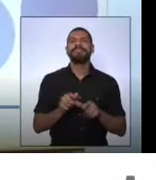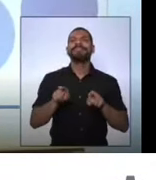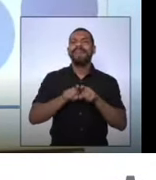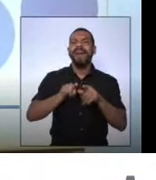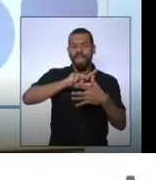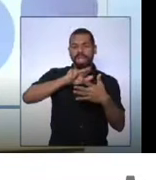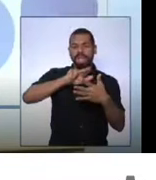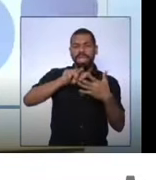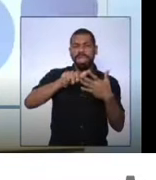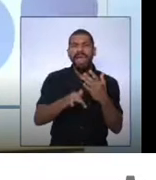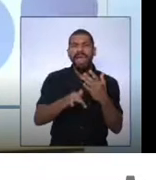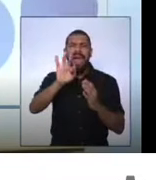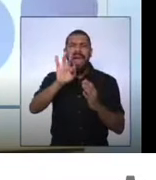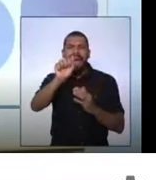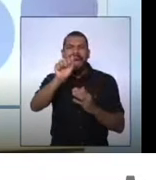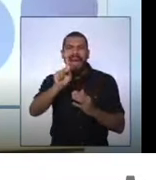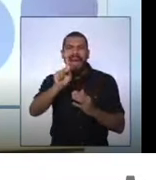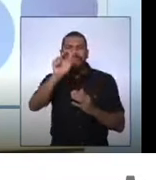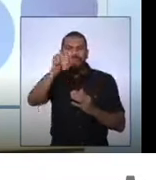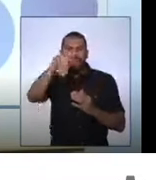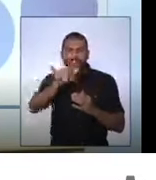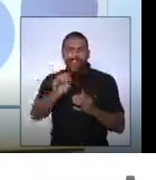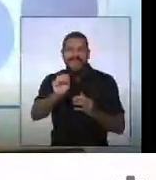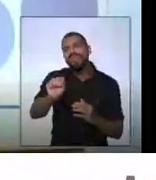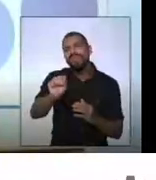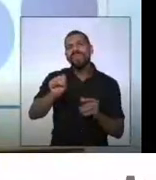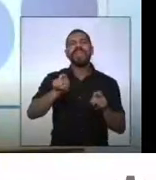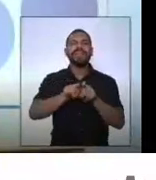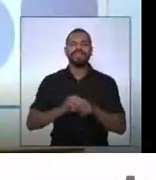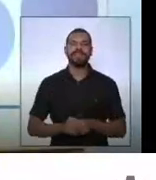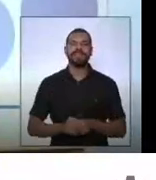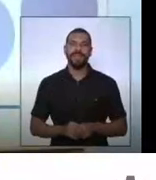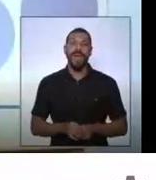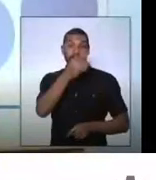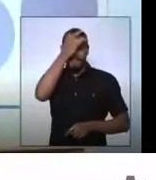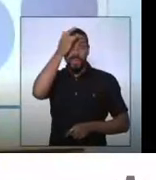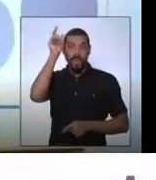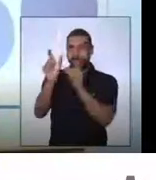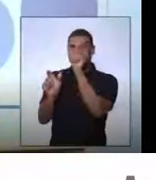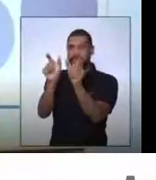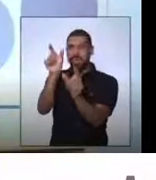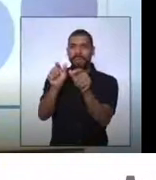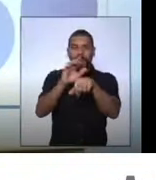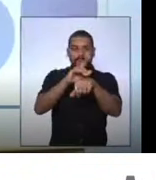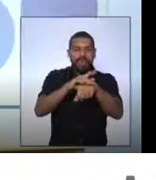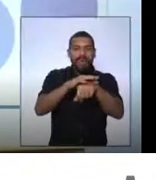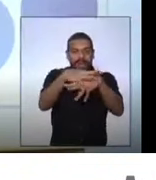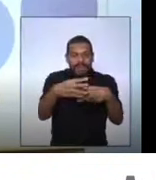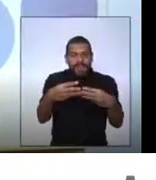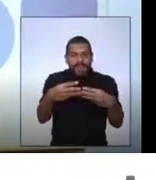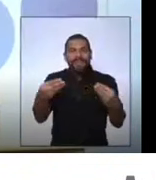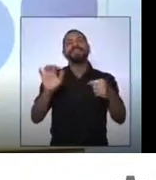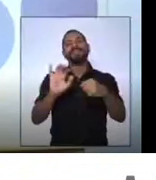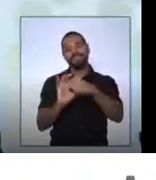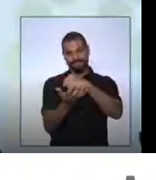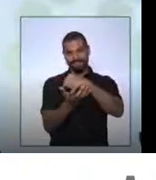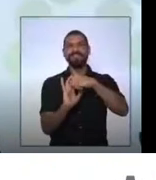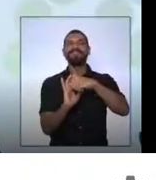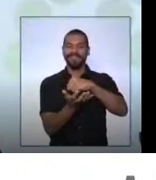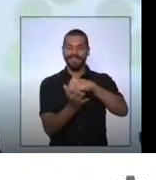fake news, pessoas, importante, notícia feliz, pessoas sendo curadas. Pessoas sendo curadas